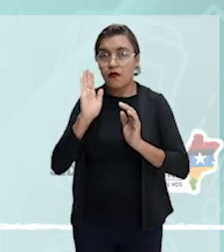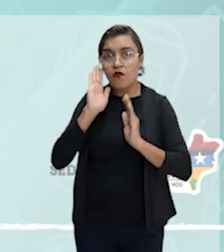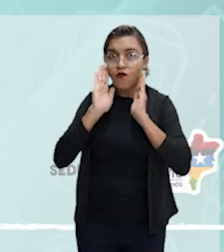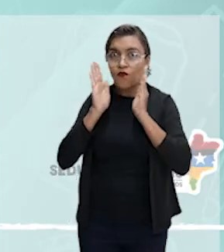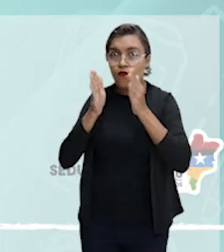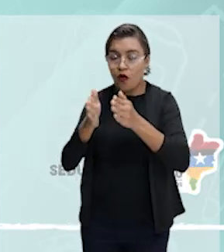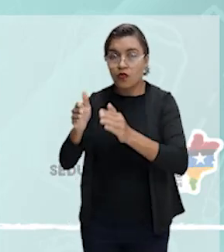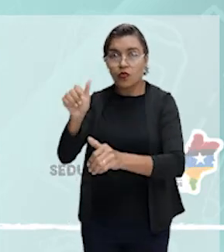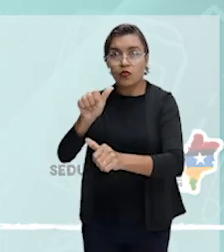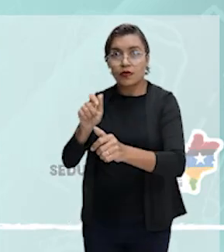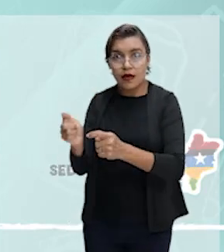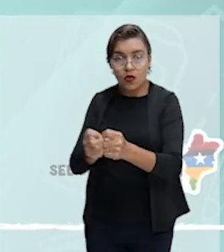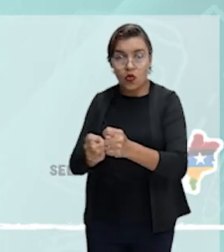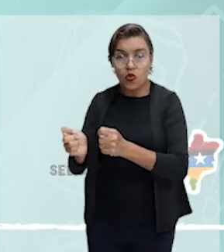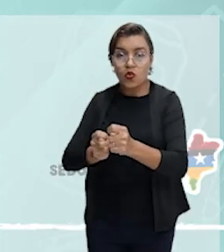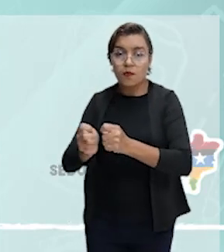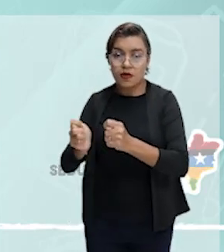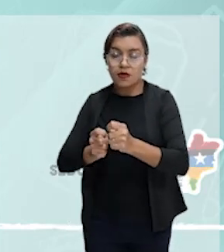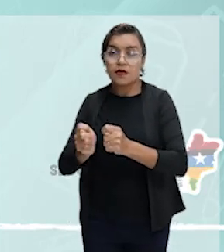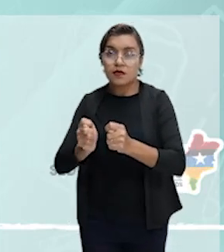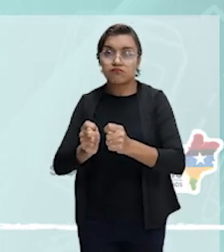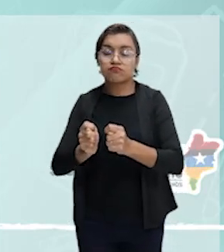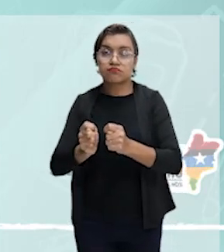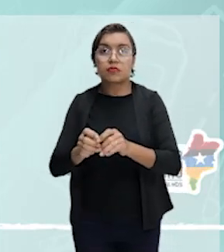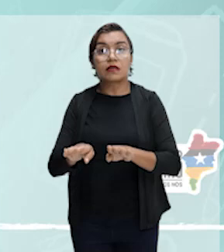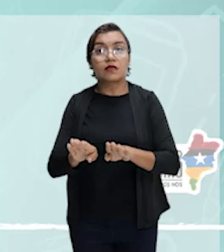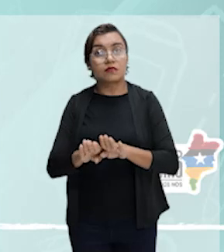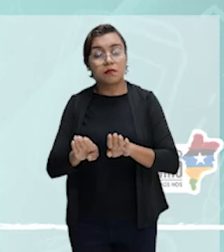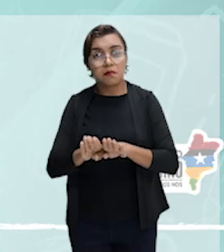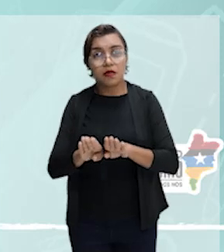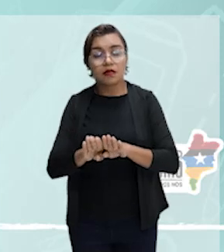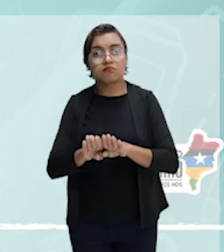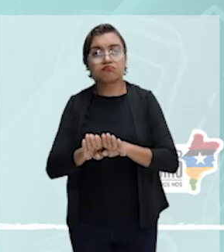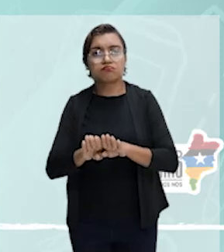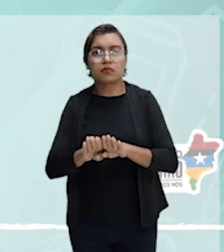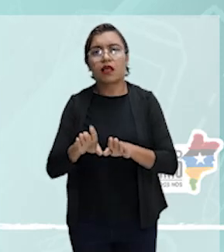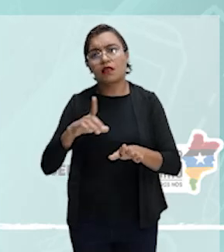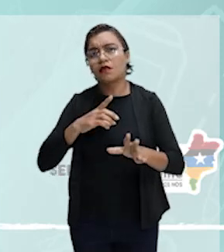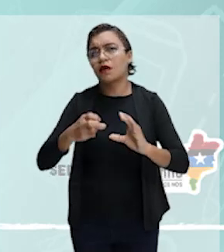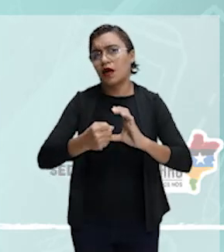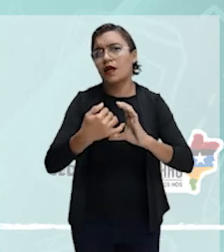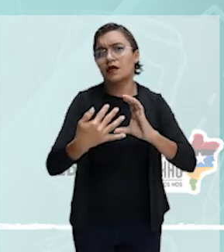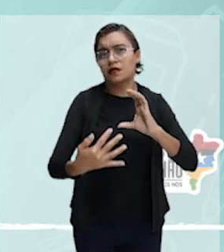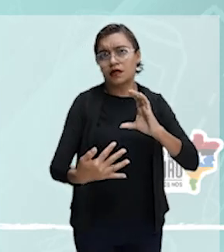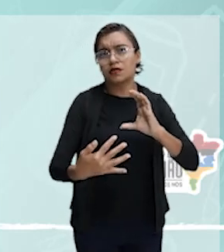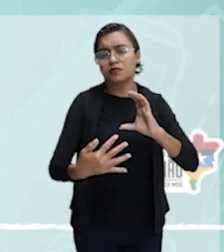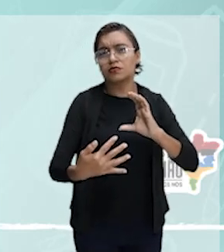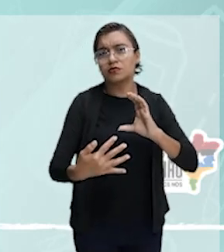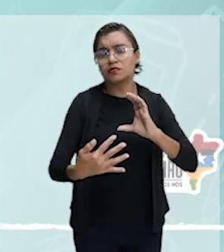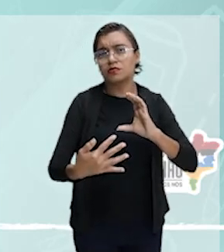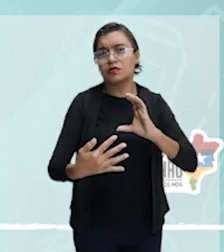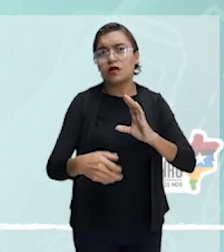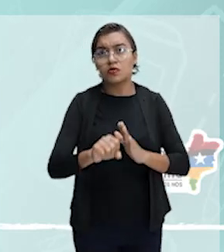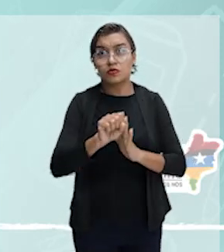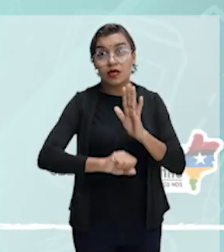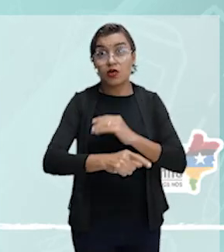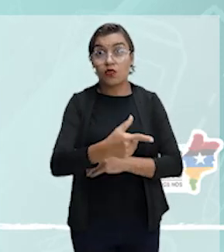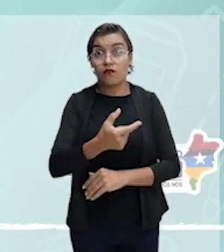para a questão identitária ou cultural e que também são mais característicos da segunda metade do século